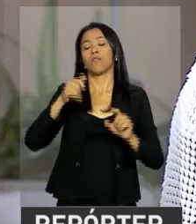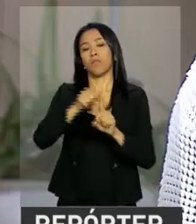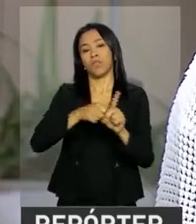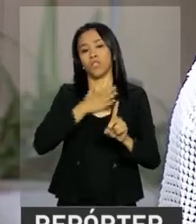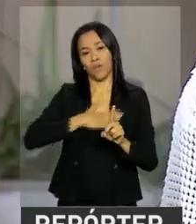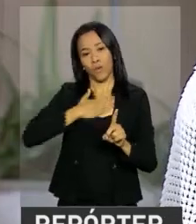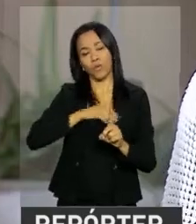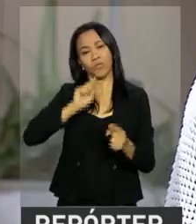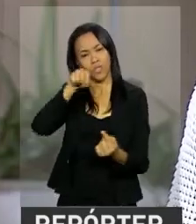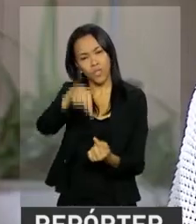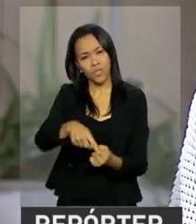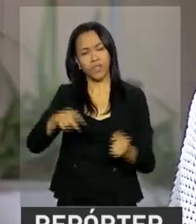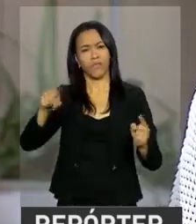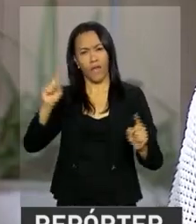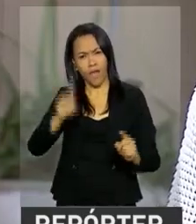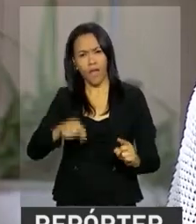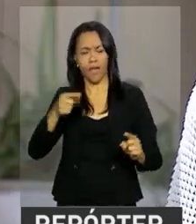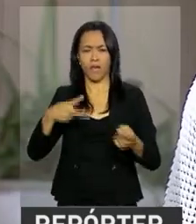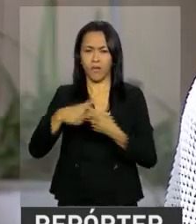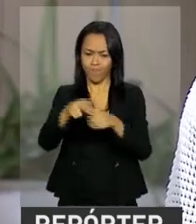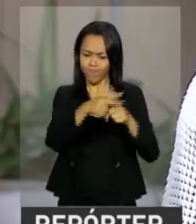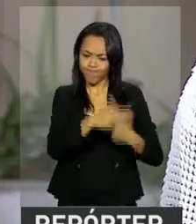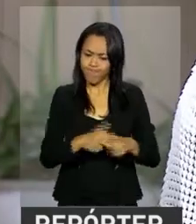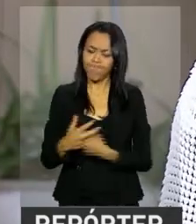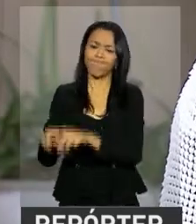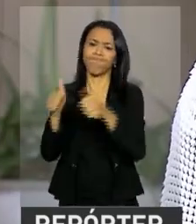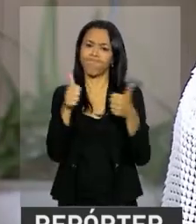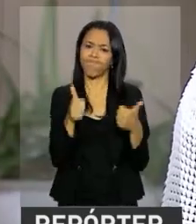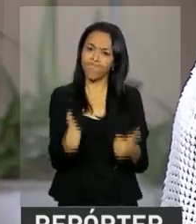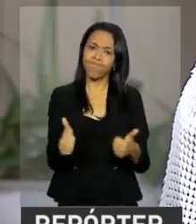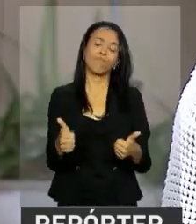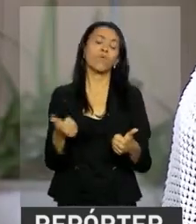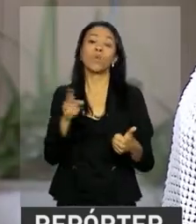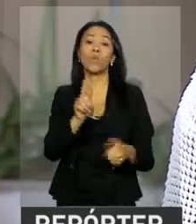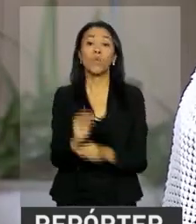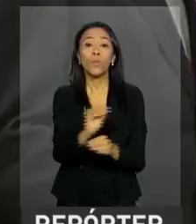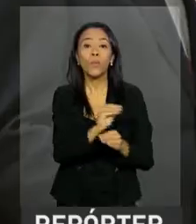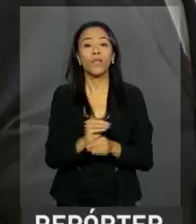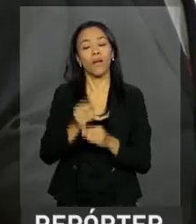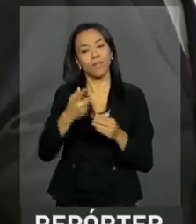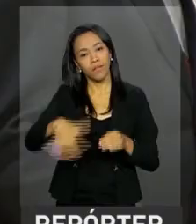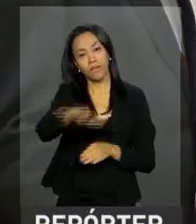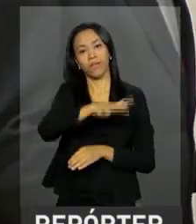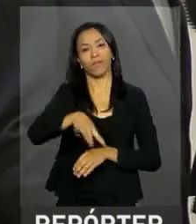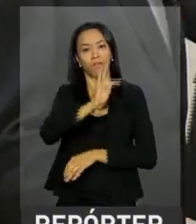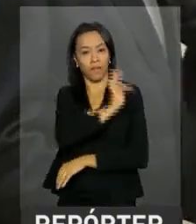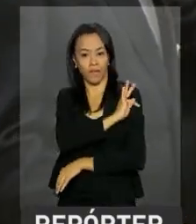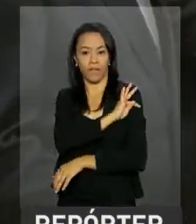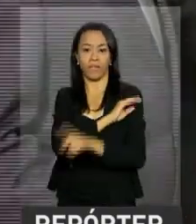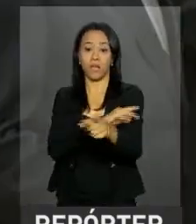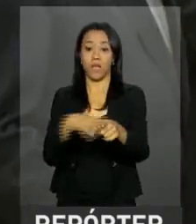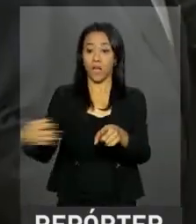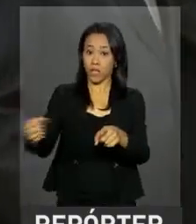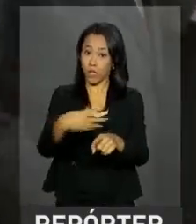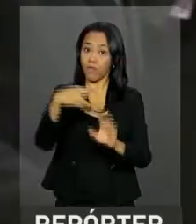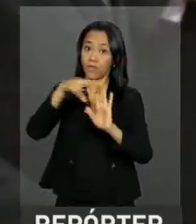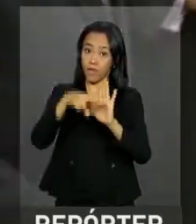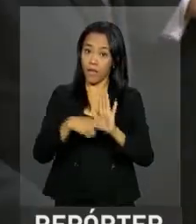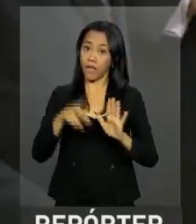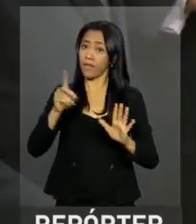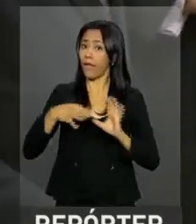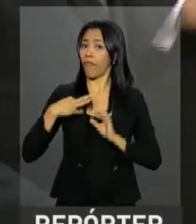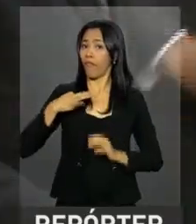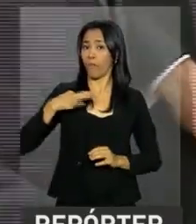e simplificar normas e procedimentos relacionados ao agronegócio. A adesão ao novo jeito de produzir é